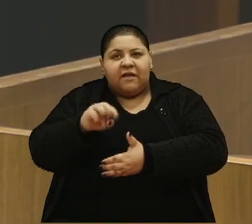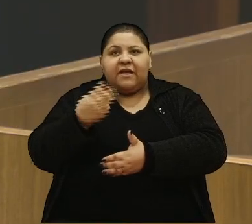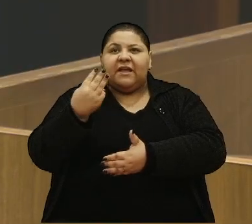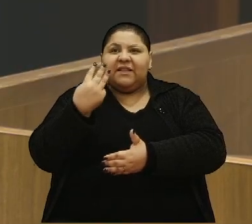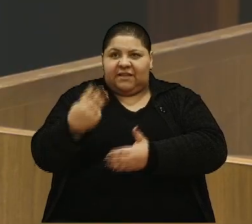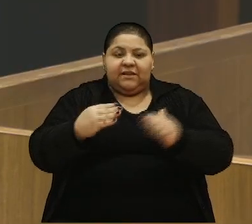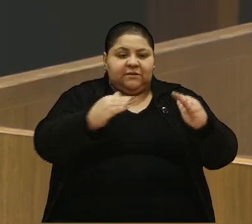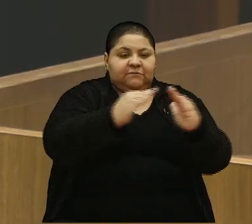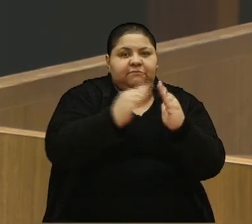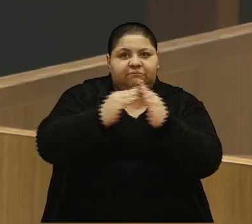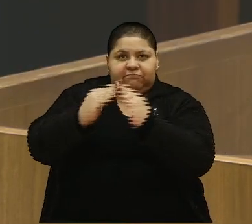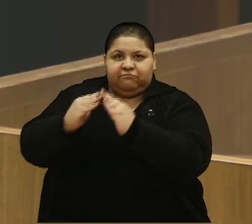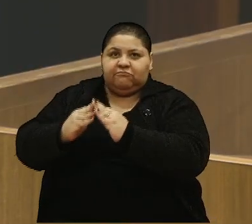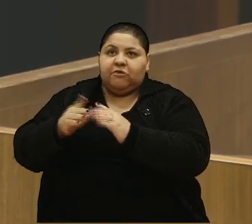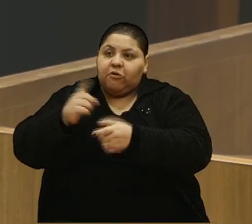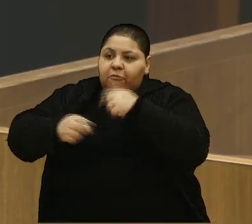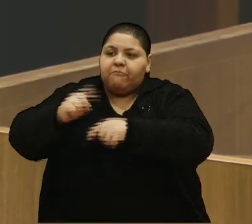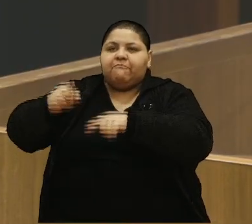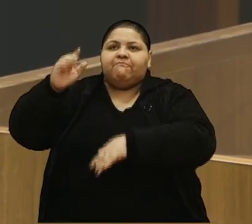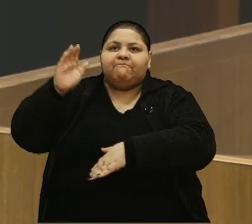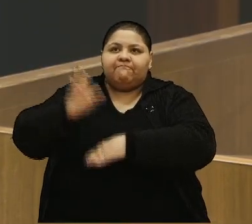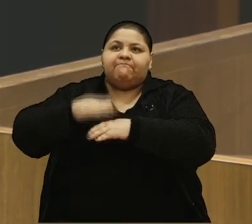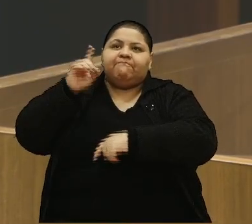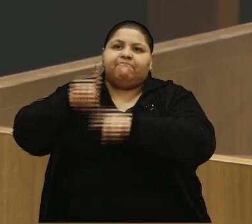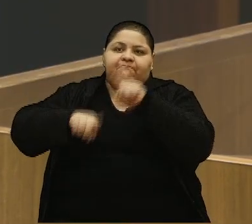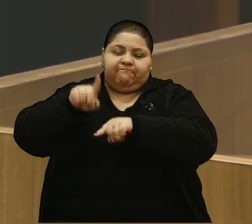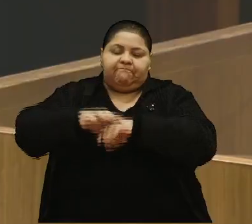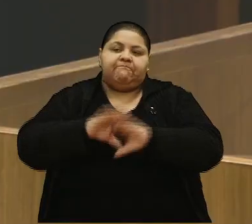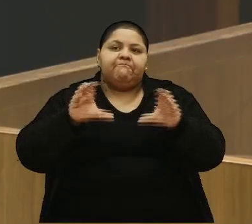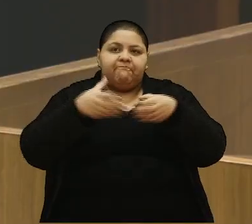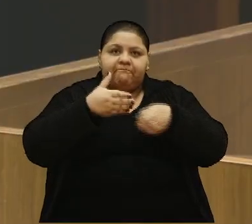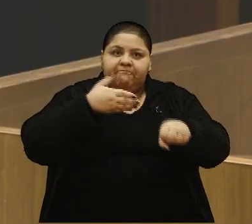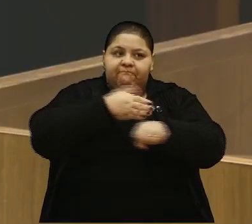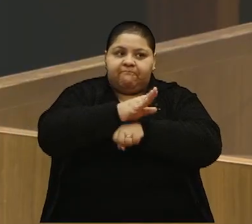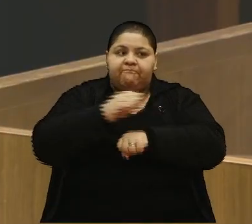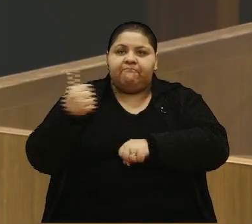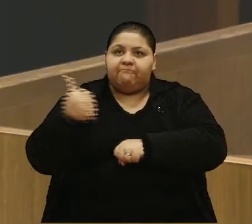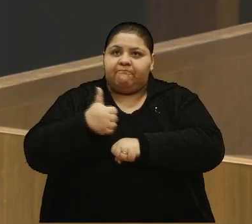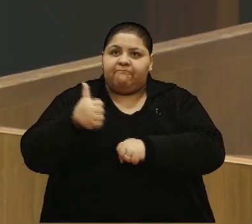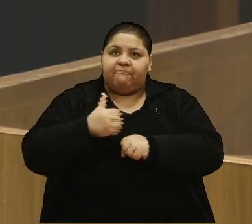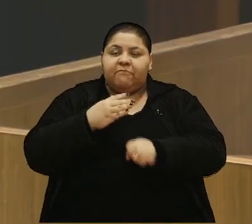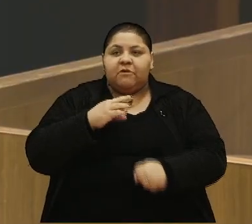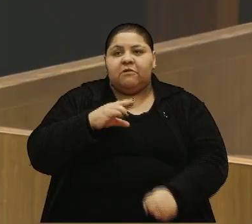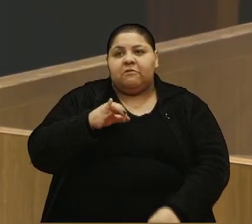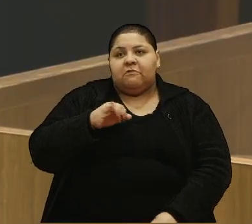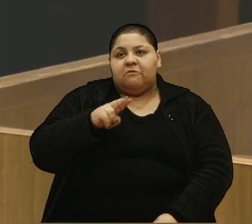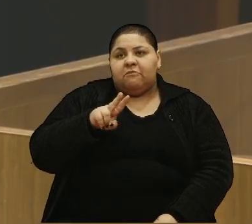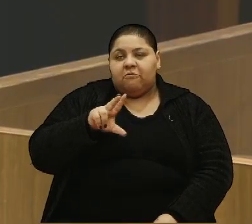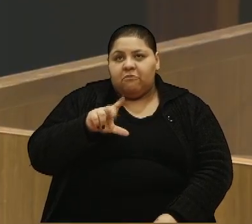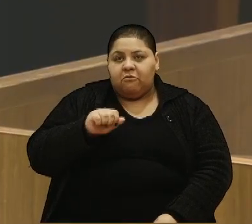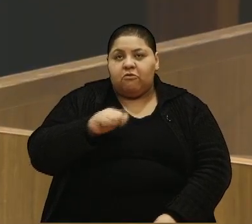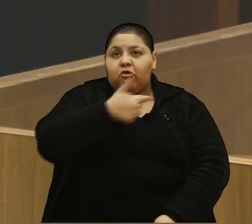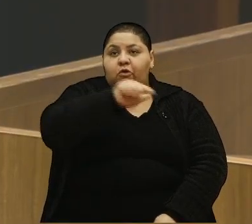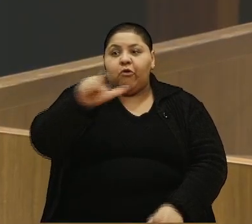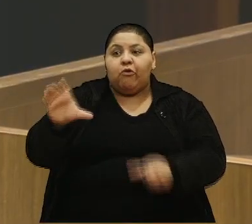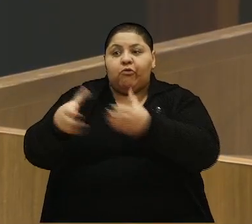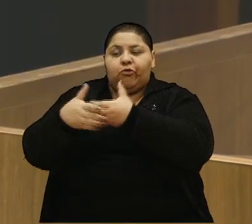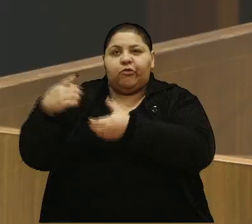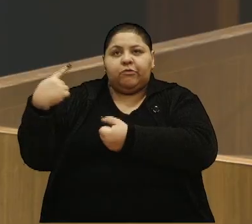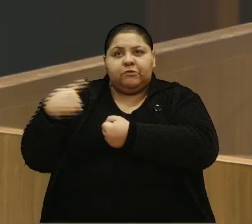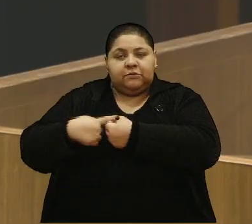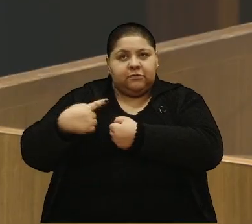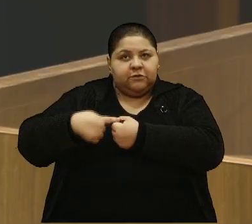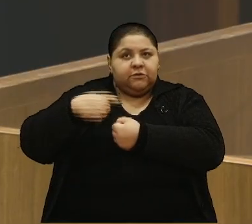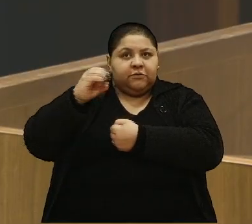impulsionou ainda mais as atividades. O grupo participou do primeiro acampamento em Criúva, com outros grupos da cidade. E